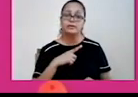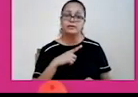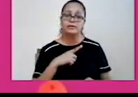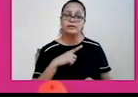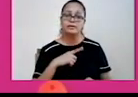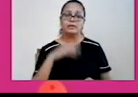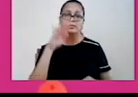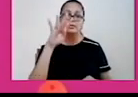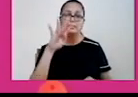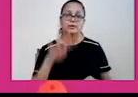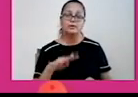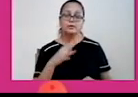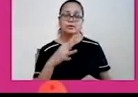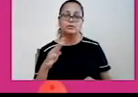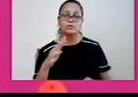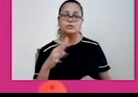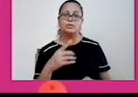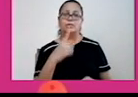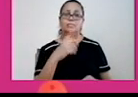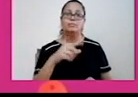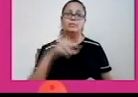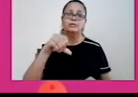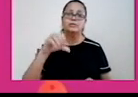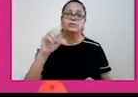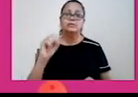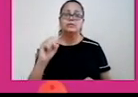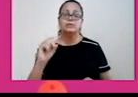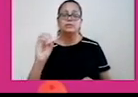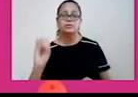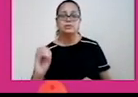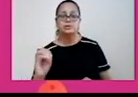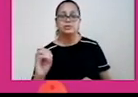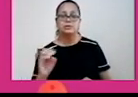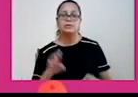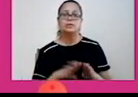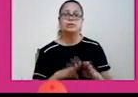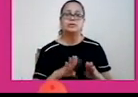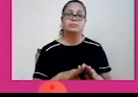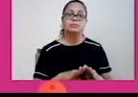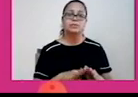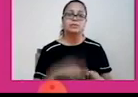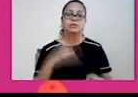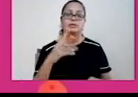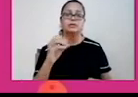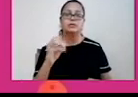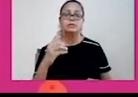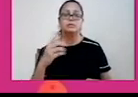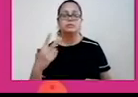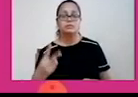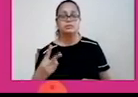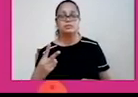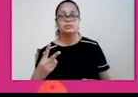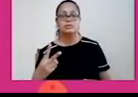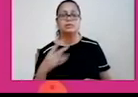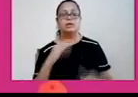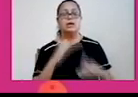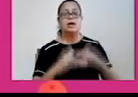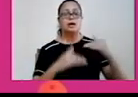as colunas também dos anos de 1980 e 2012. Então, esse gráfico aqui ilustra a evolução